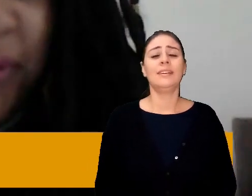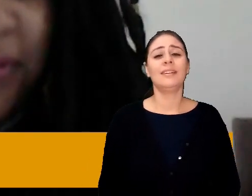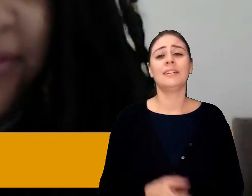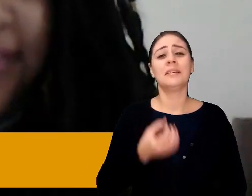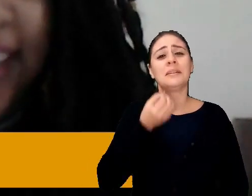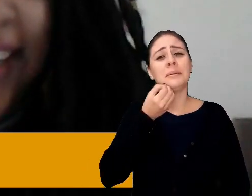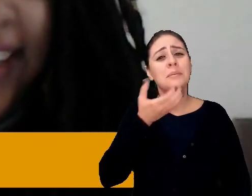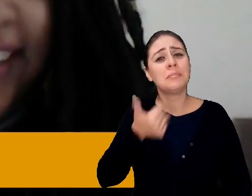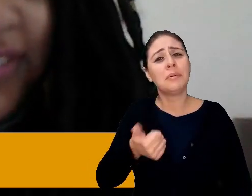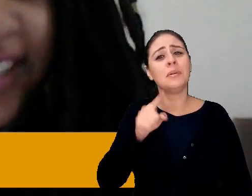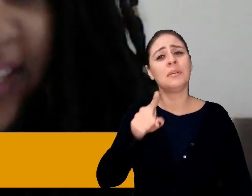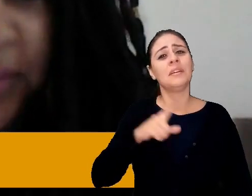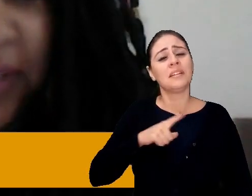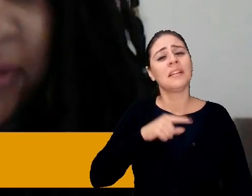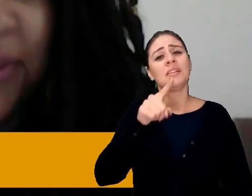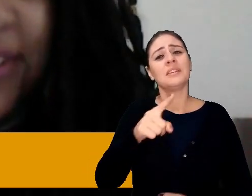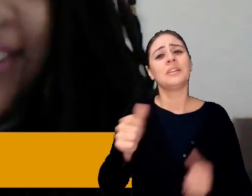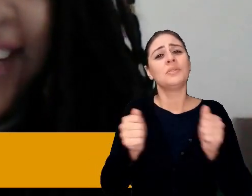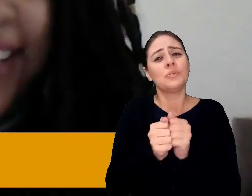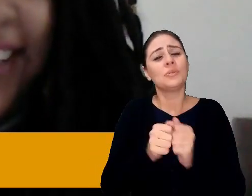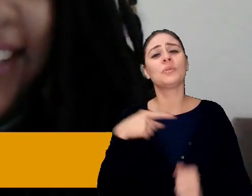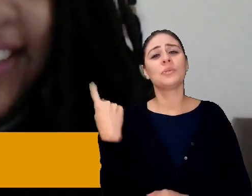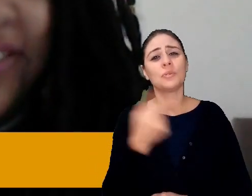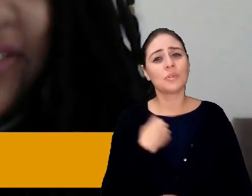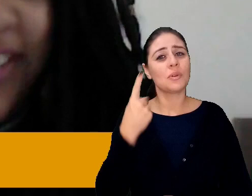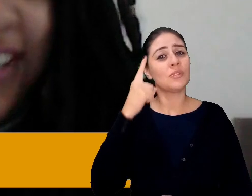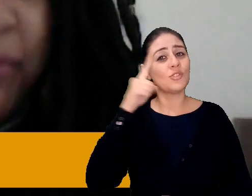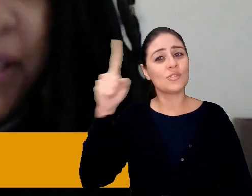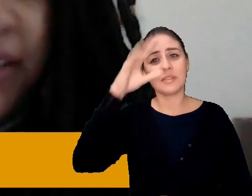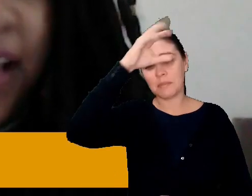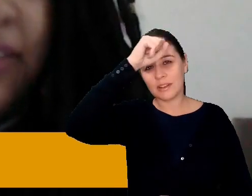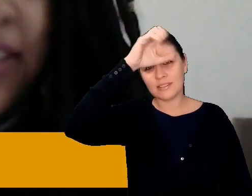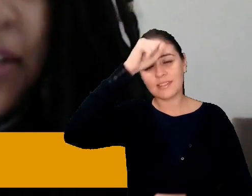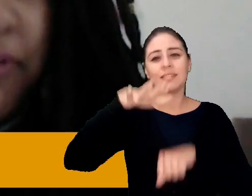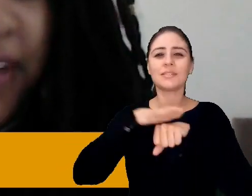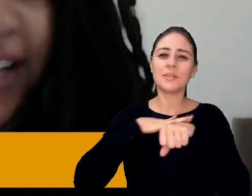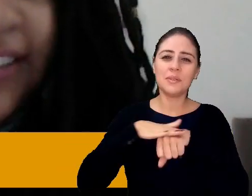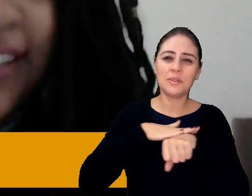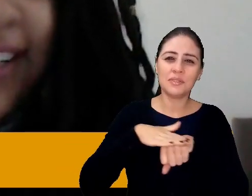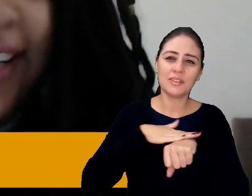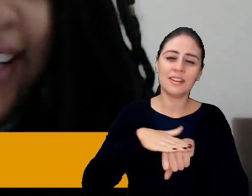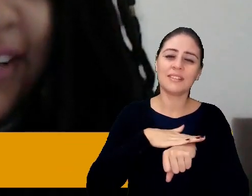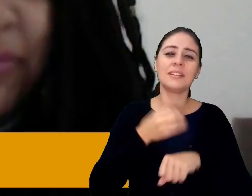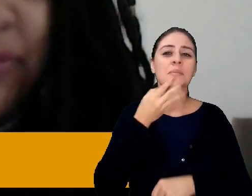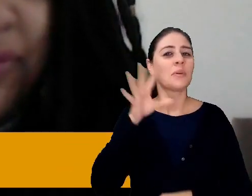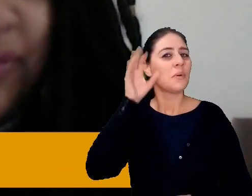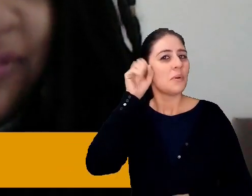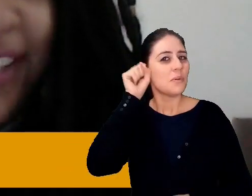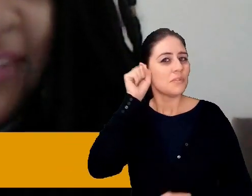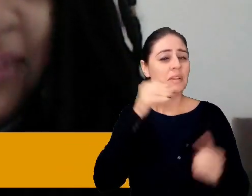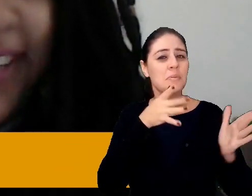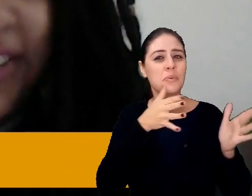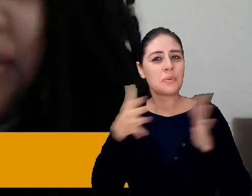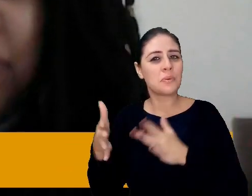Muito bom ter você, Camila, conosco, né? Nesse nosso dia de aprendizado, nessa conversa. É muito bom te